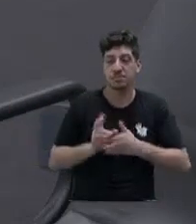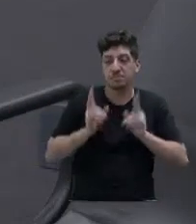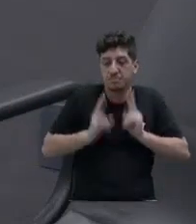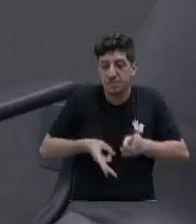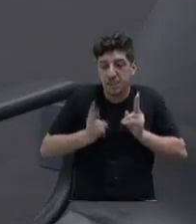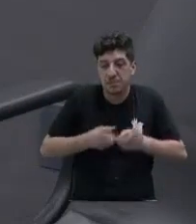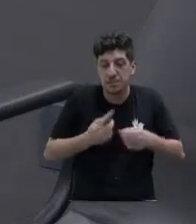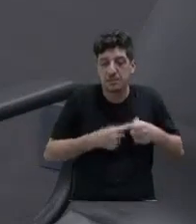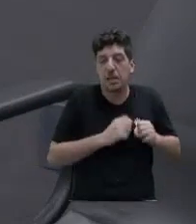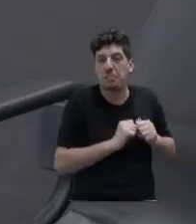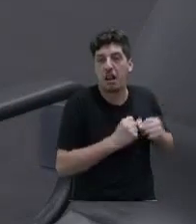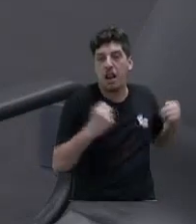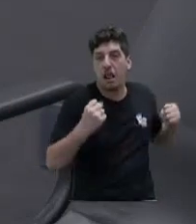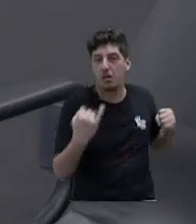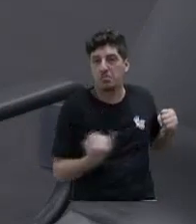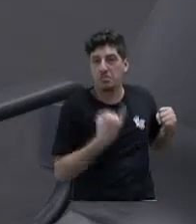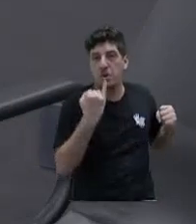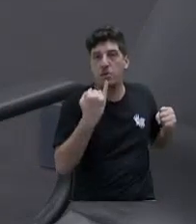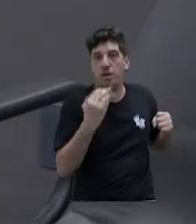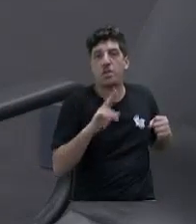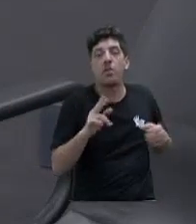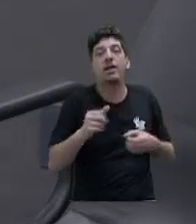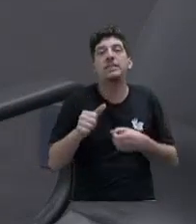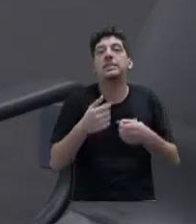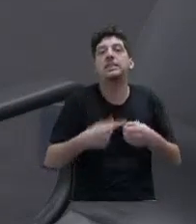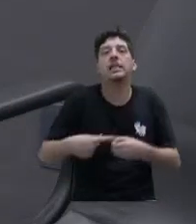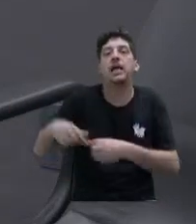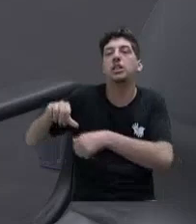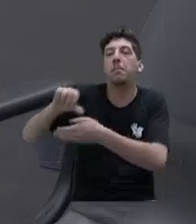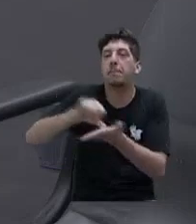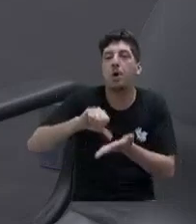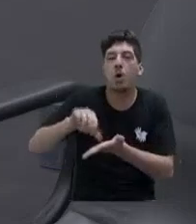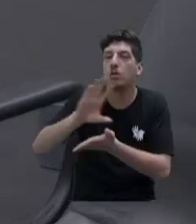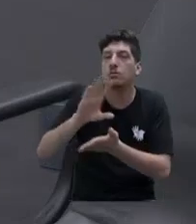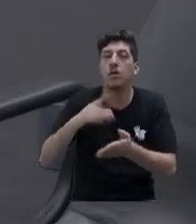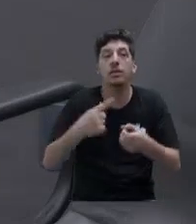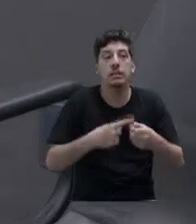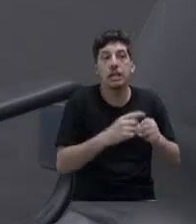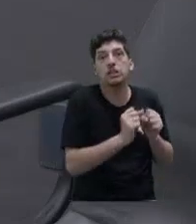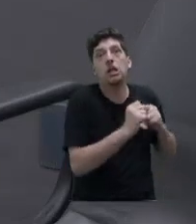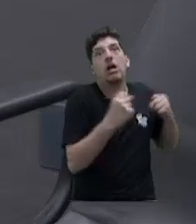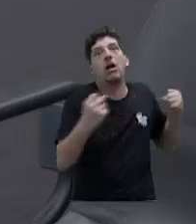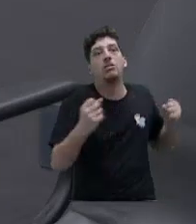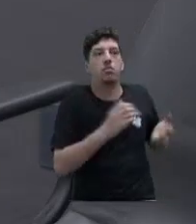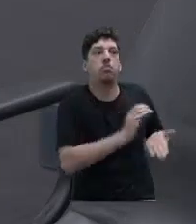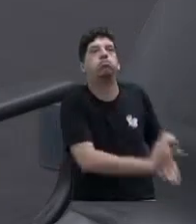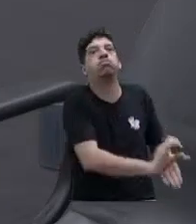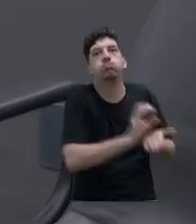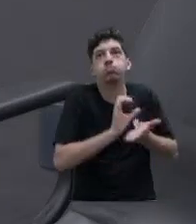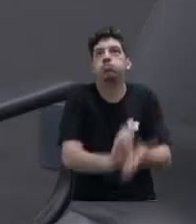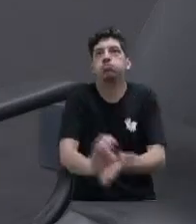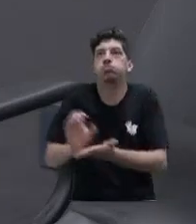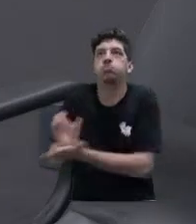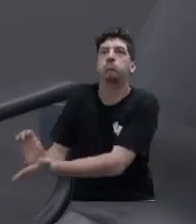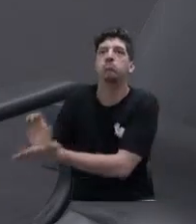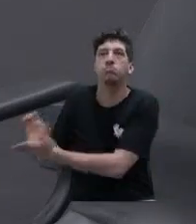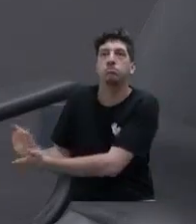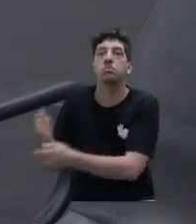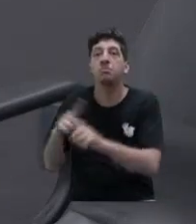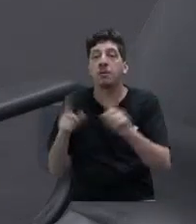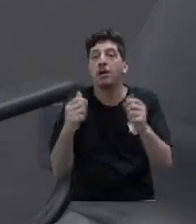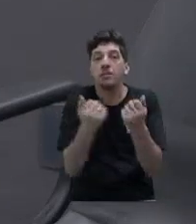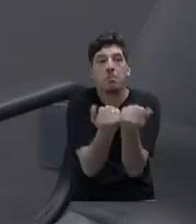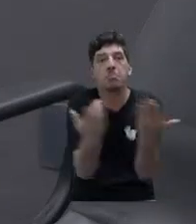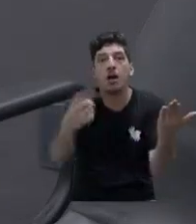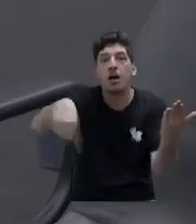grandes cidades, não são nem cidades polos, são megacidades. E eu acredito